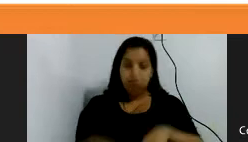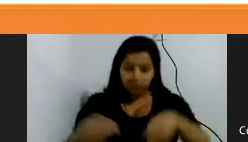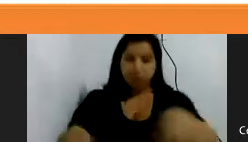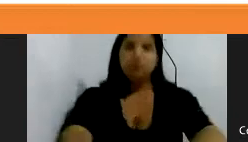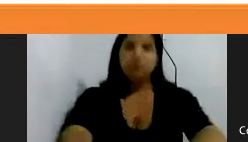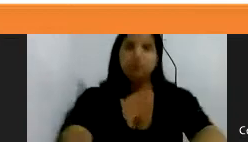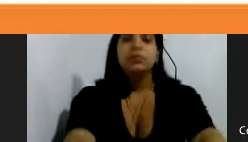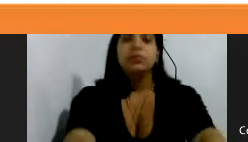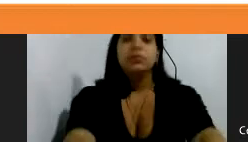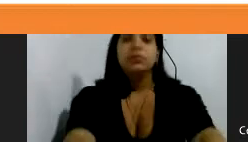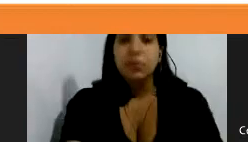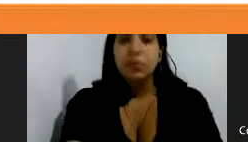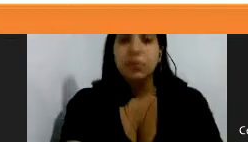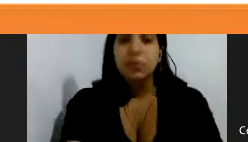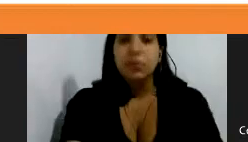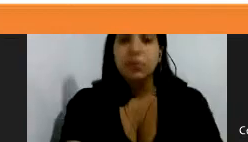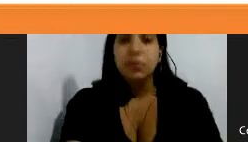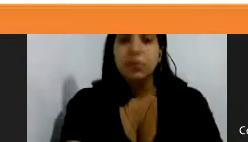Sim.